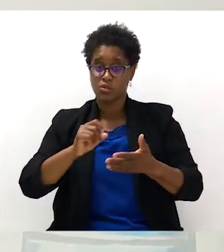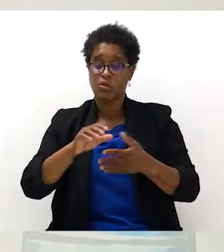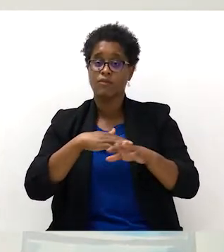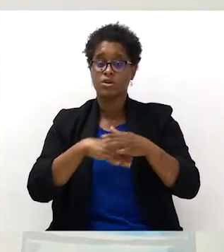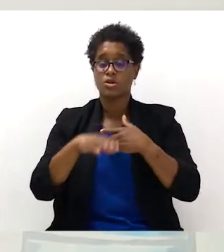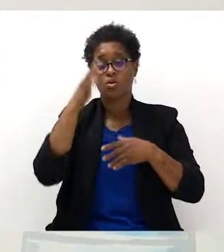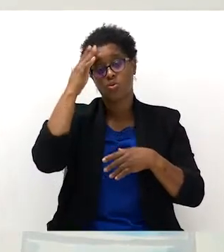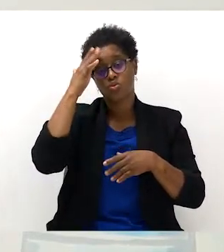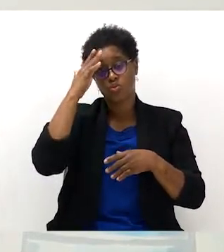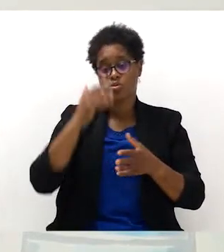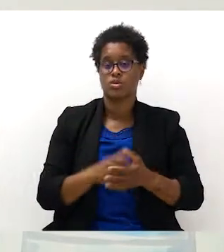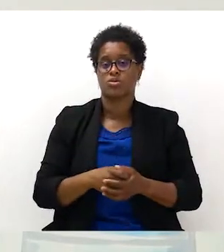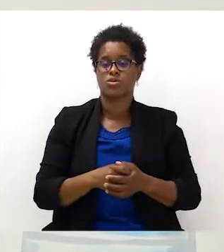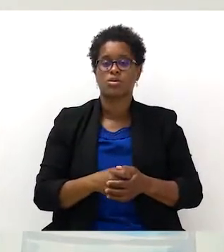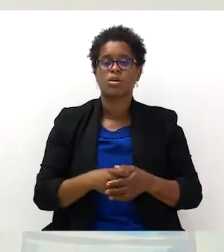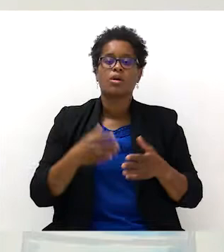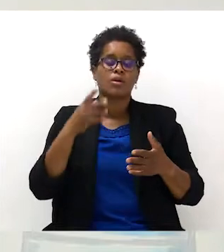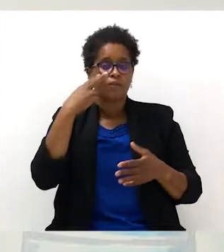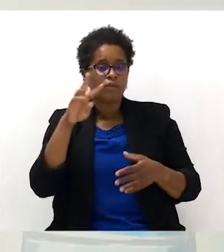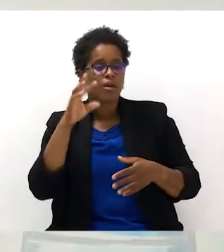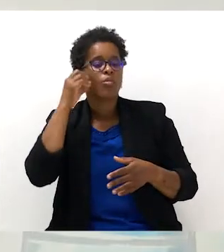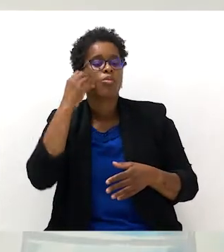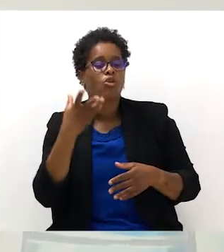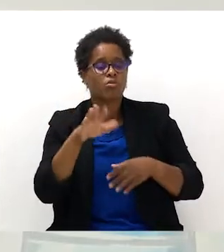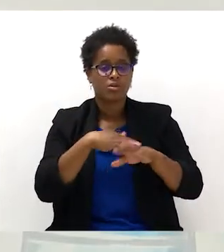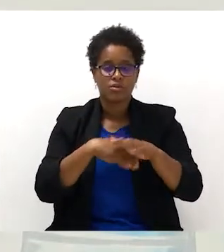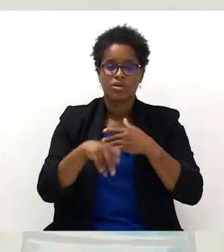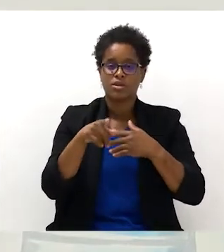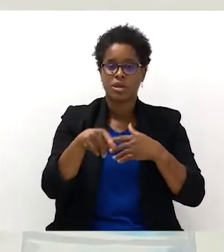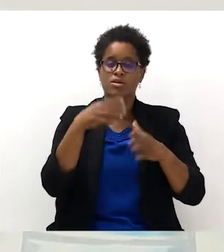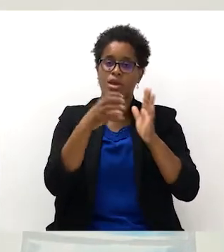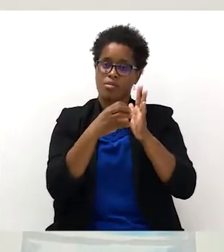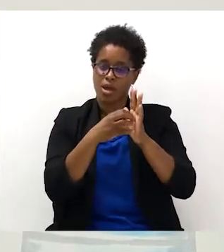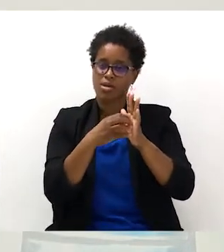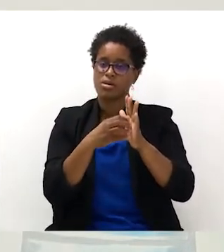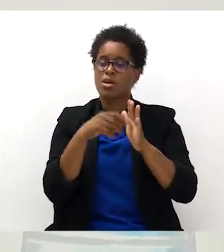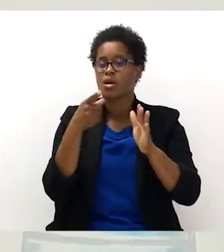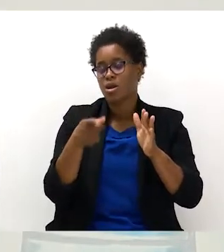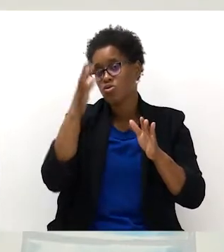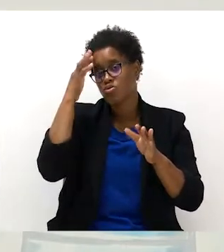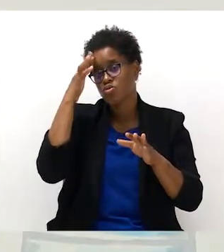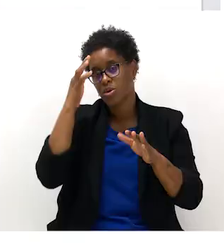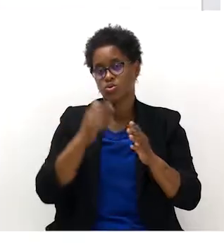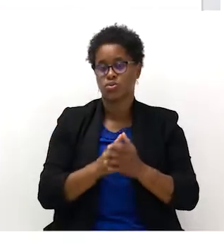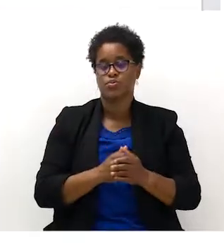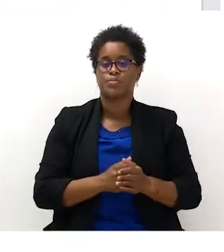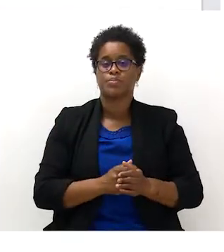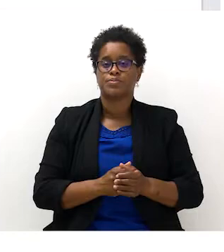com números. Vamos ver como é que vamos representar esta imagem em